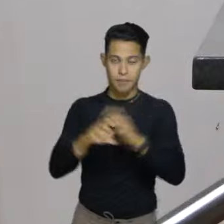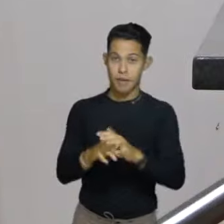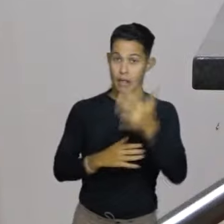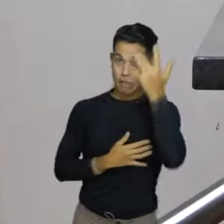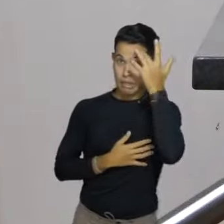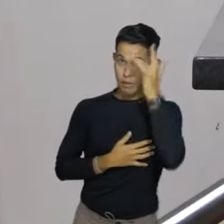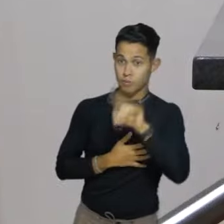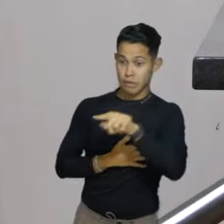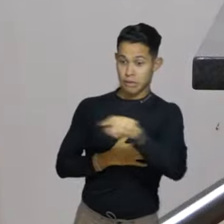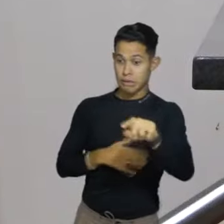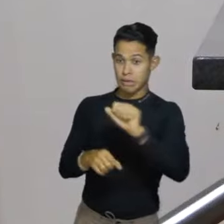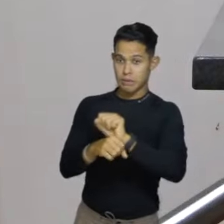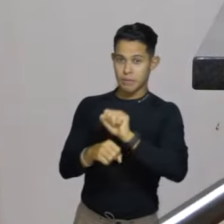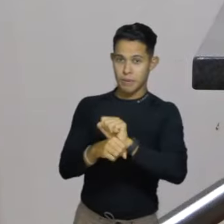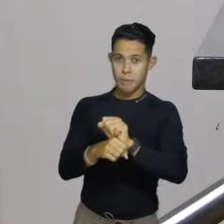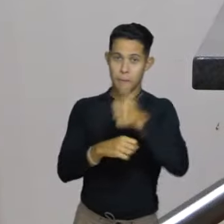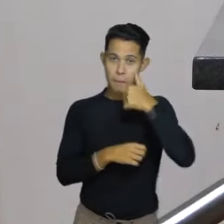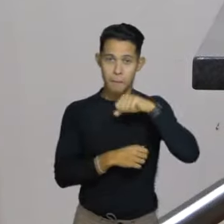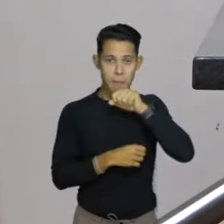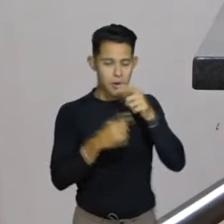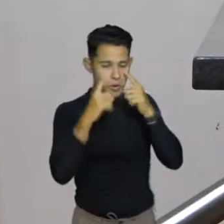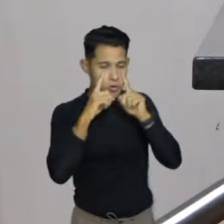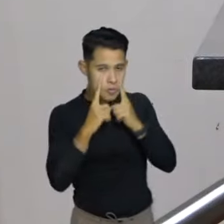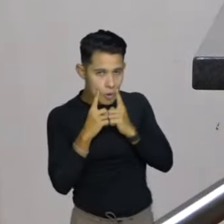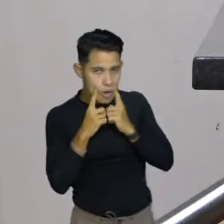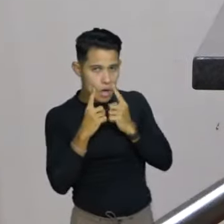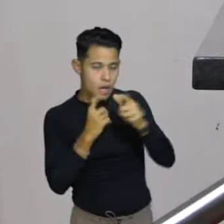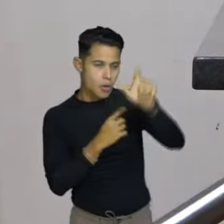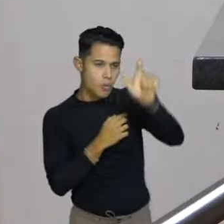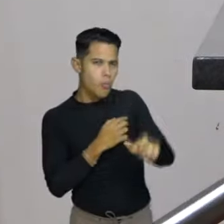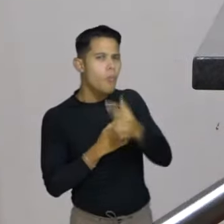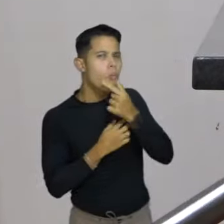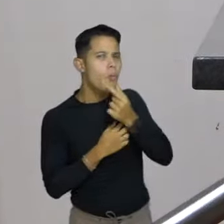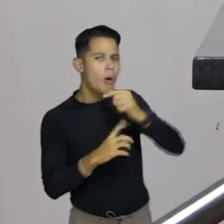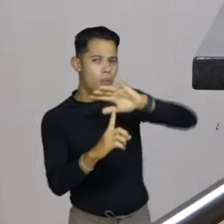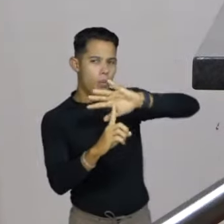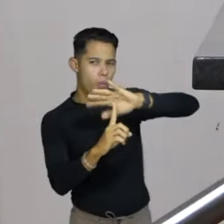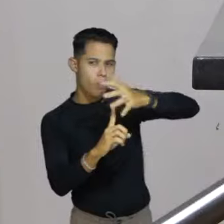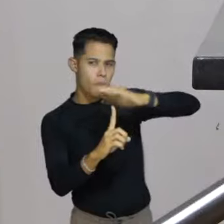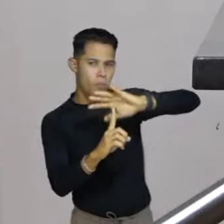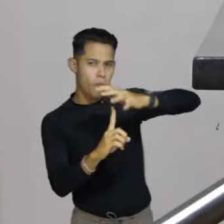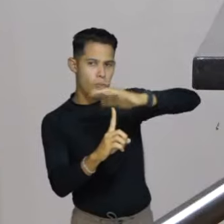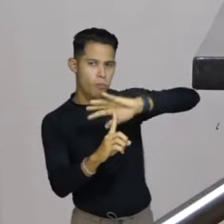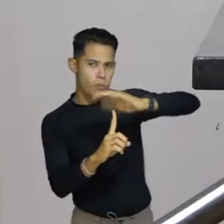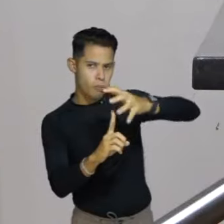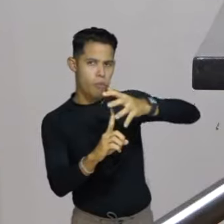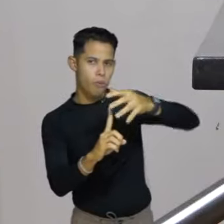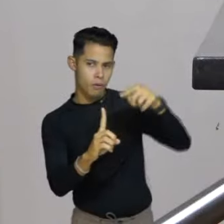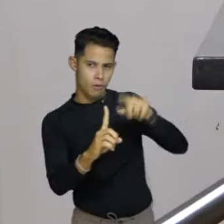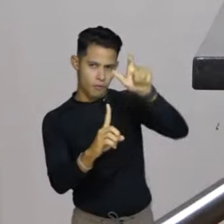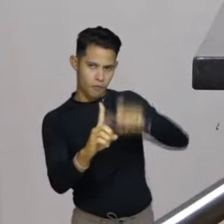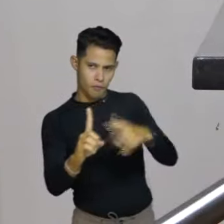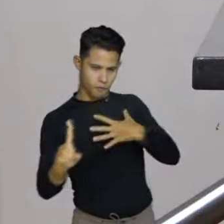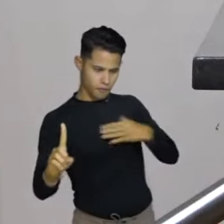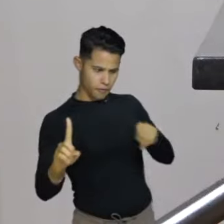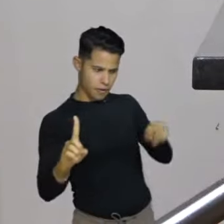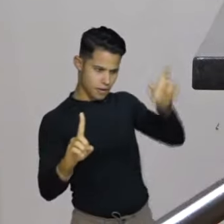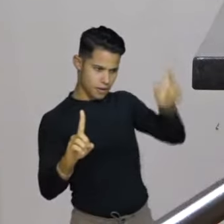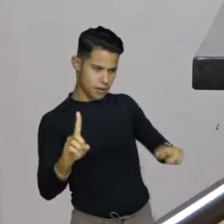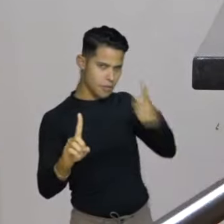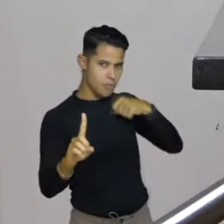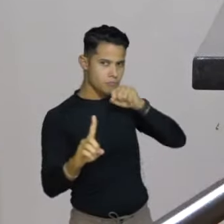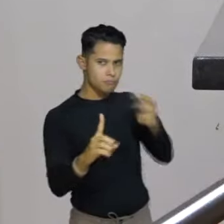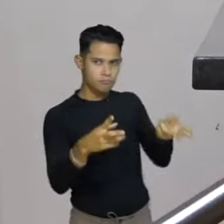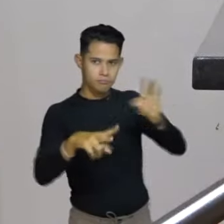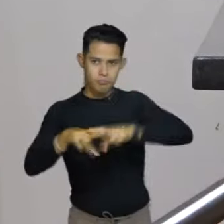chora e pede a prisão de suposto pedófilo que Abusou de sua filha jornal razão chega a dar náuseas